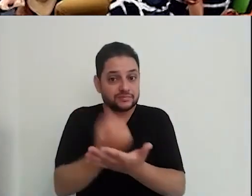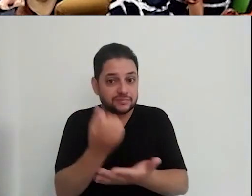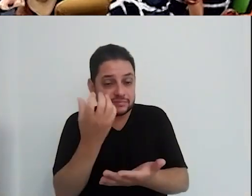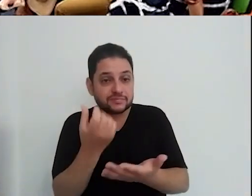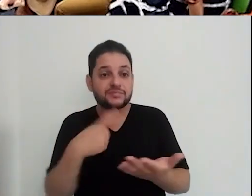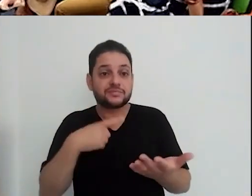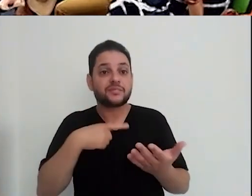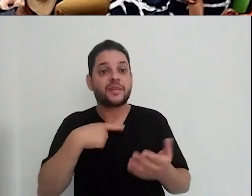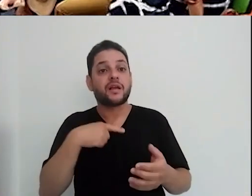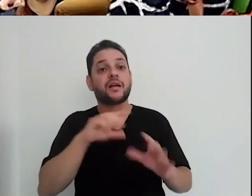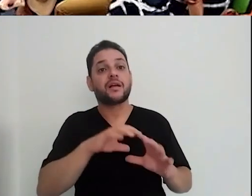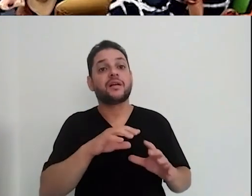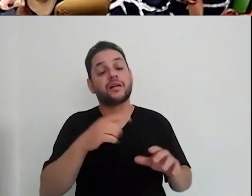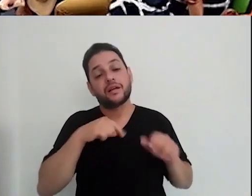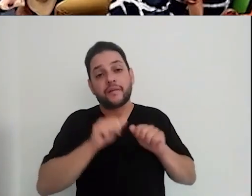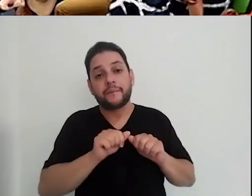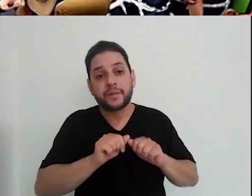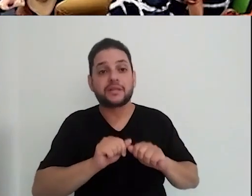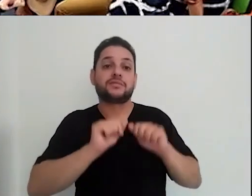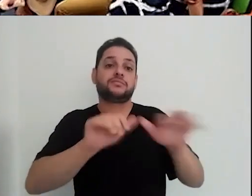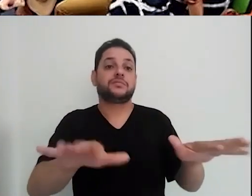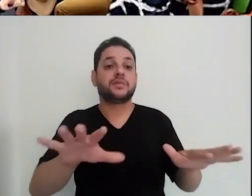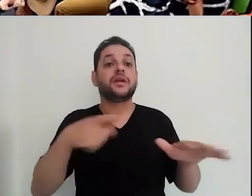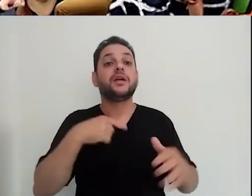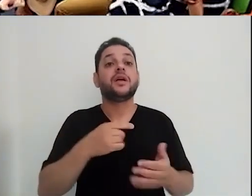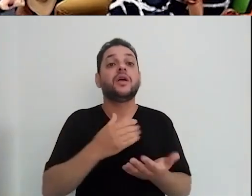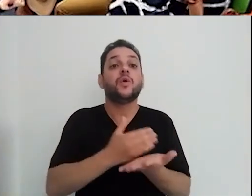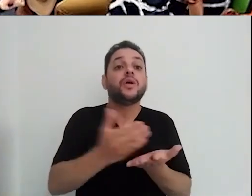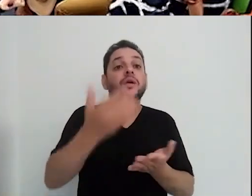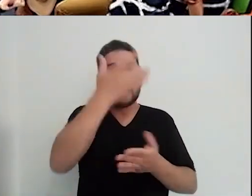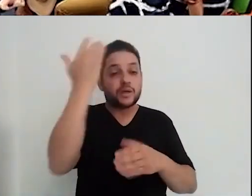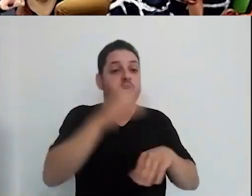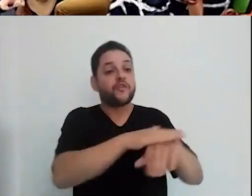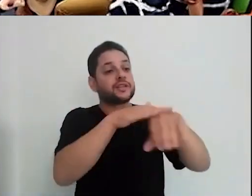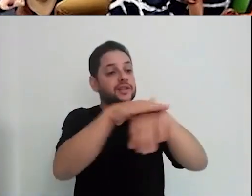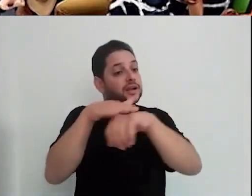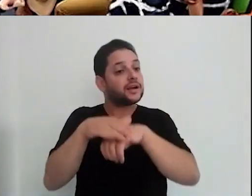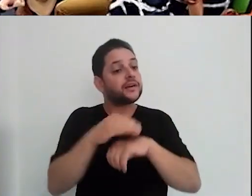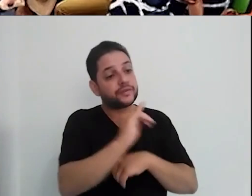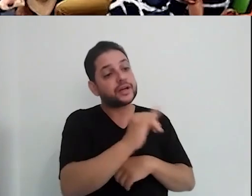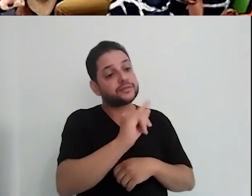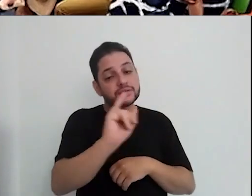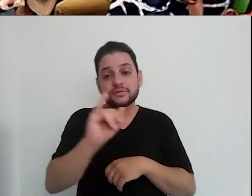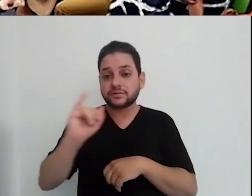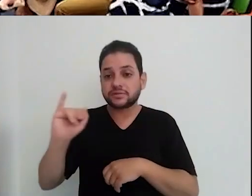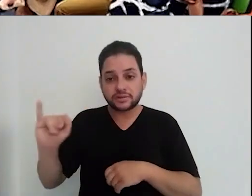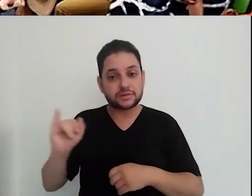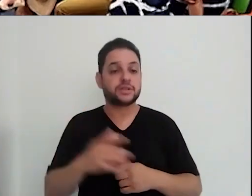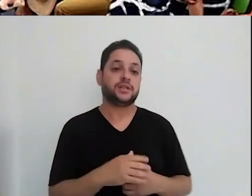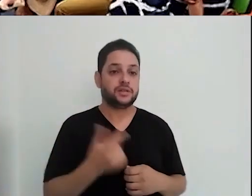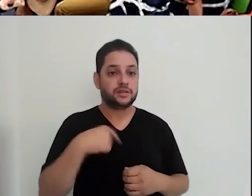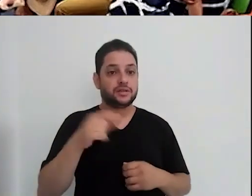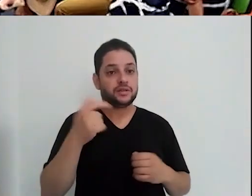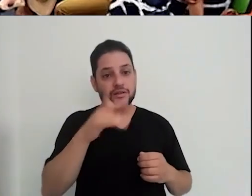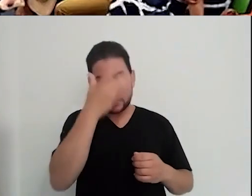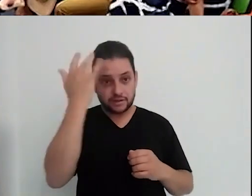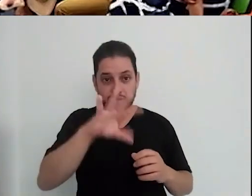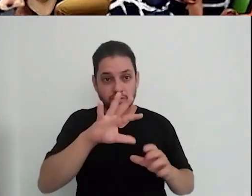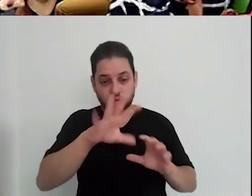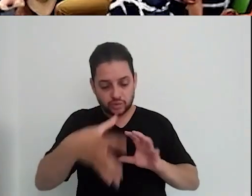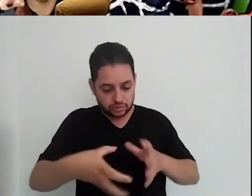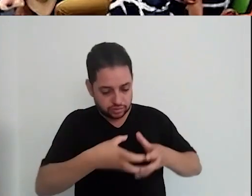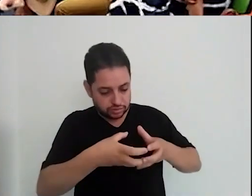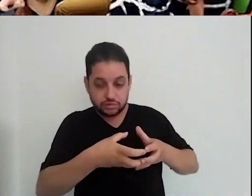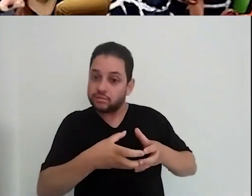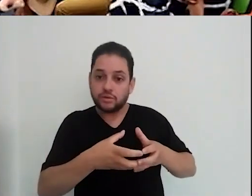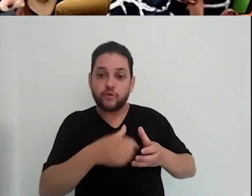da bolha, de repente, é a gente começar a falar com as pessoas, e falar às vezes com as pessoas que estão fora da nossa bolha. De repente, você chega